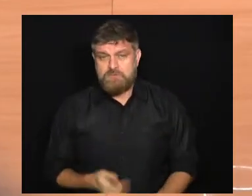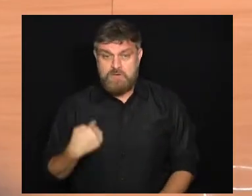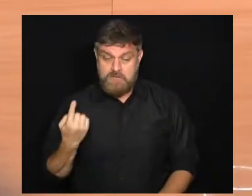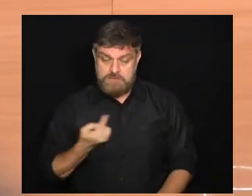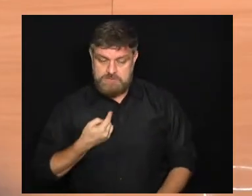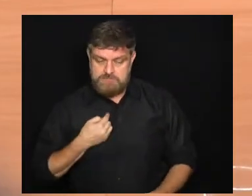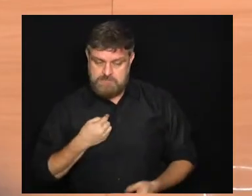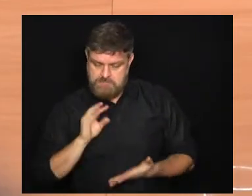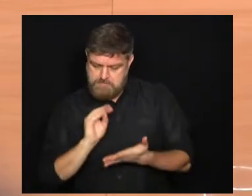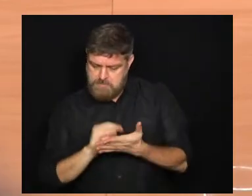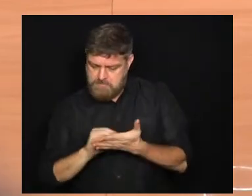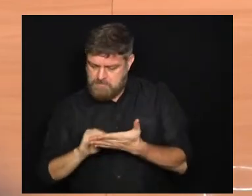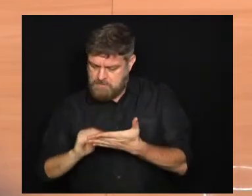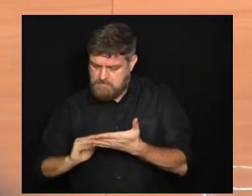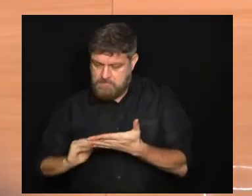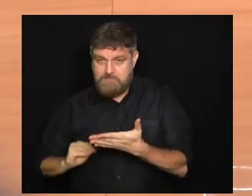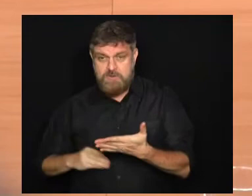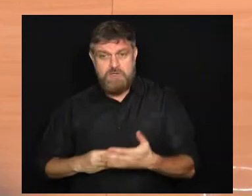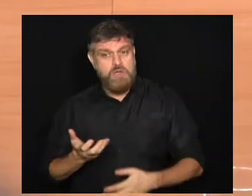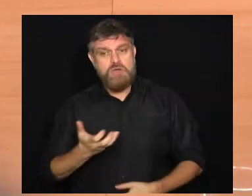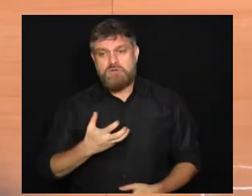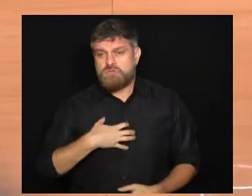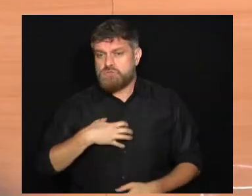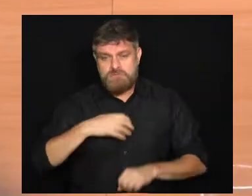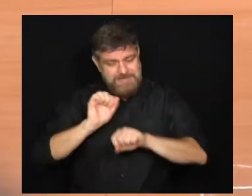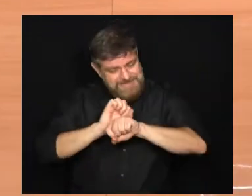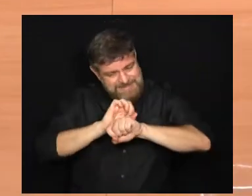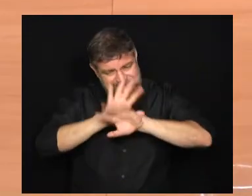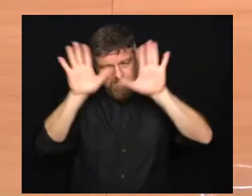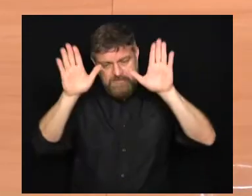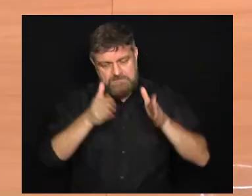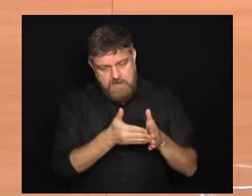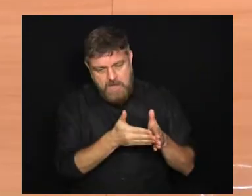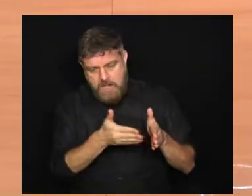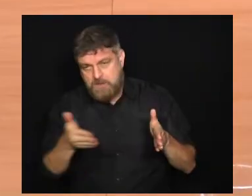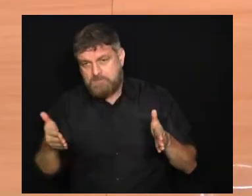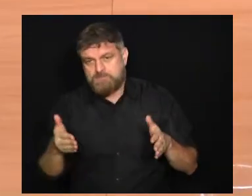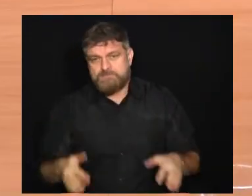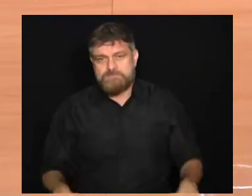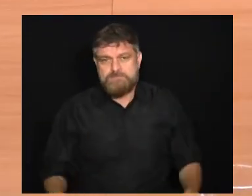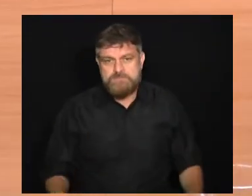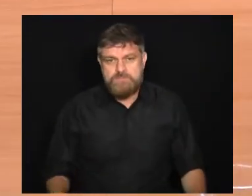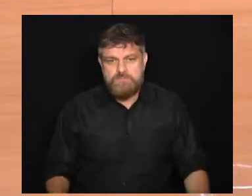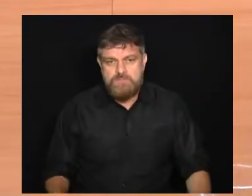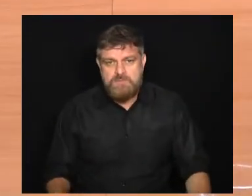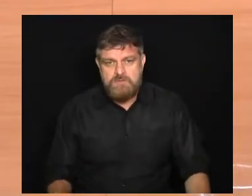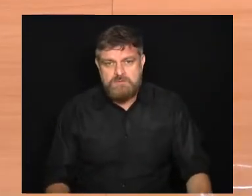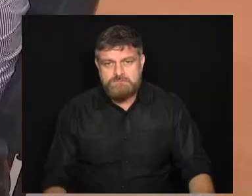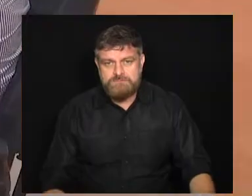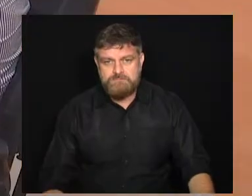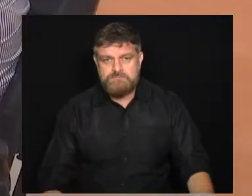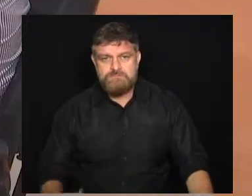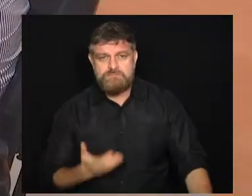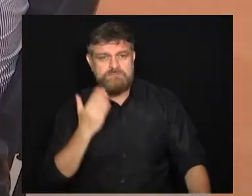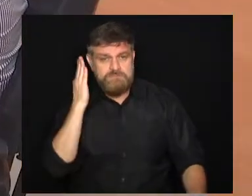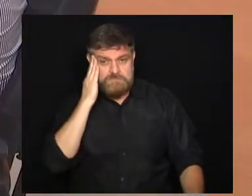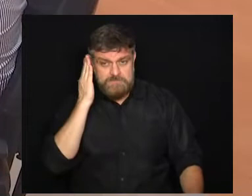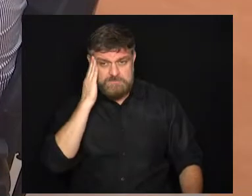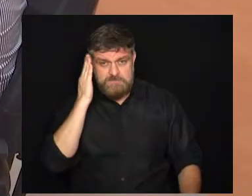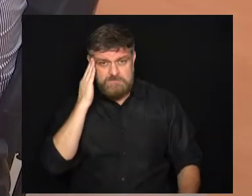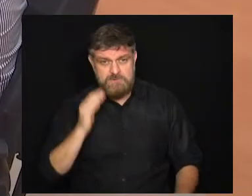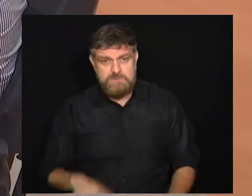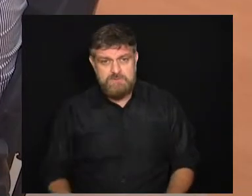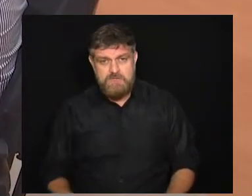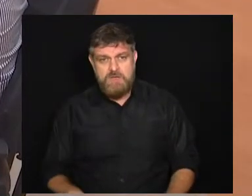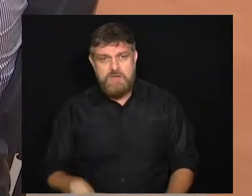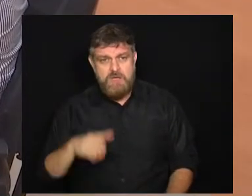e, da maneira mais transparente possível, vai transcorrer o processo. Só para saber, a